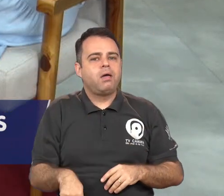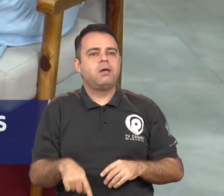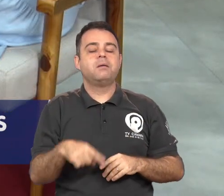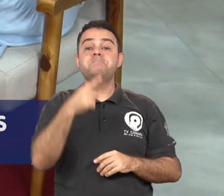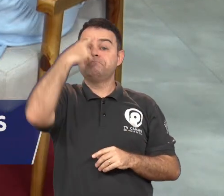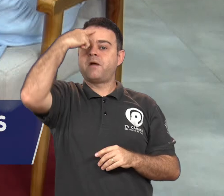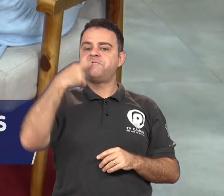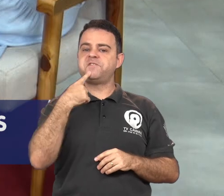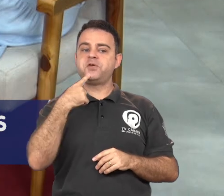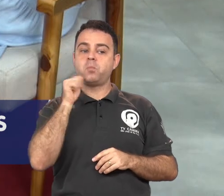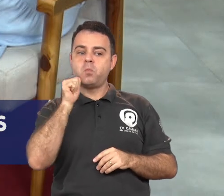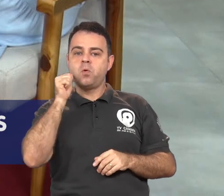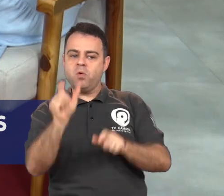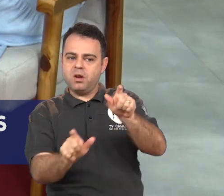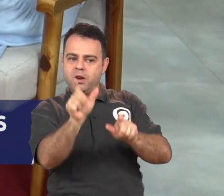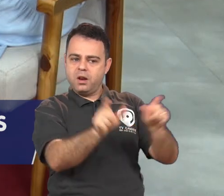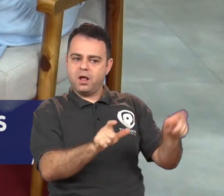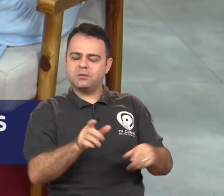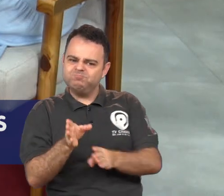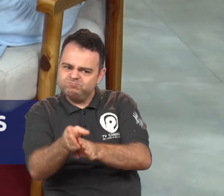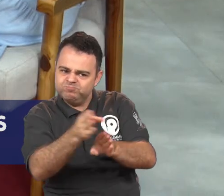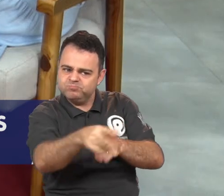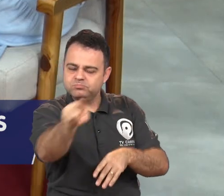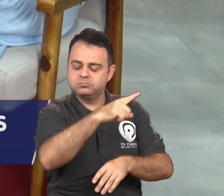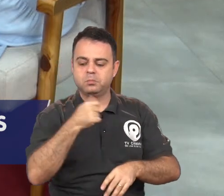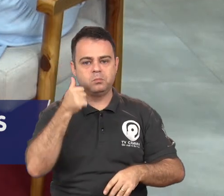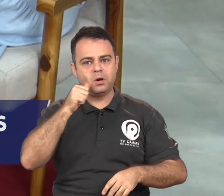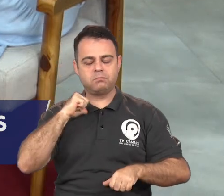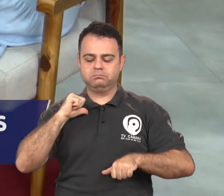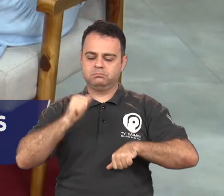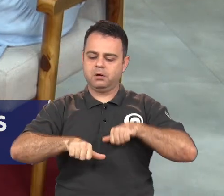perfil das mulheres que estão aí